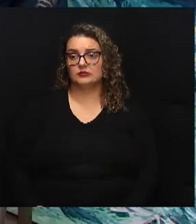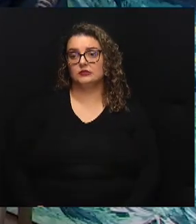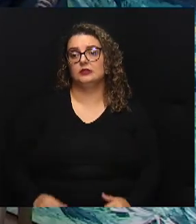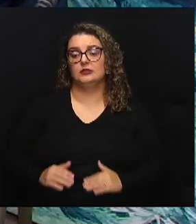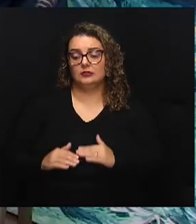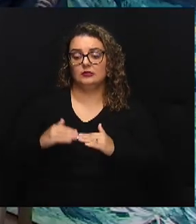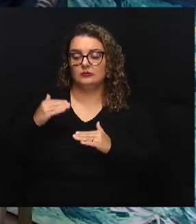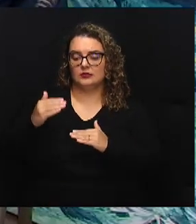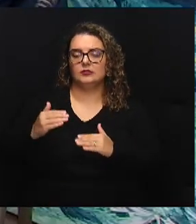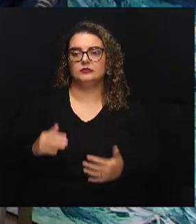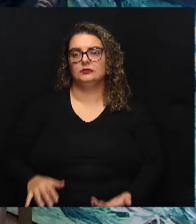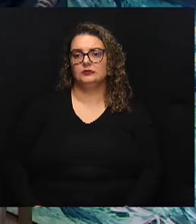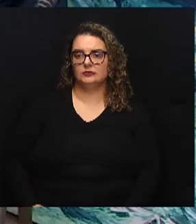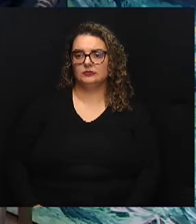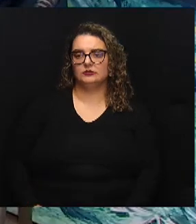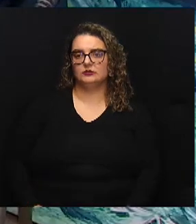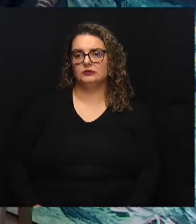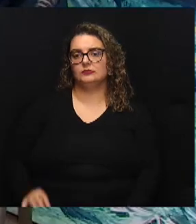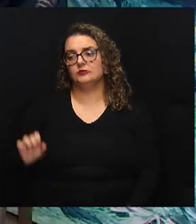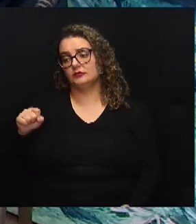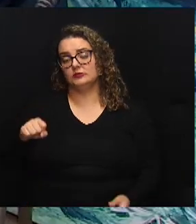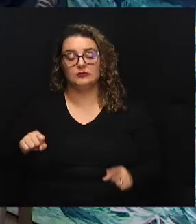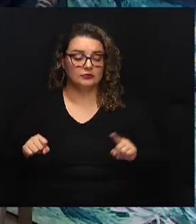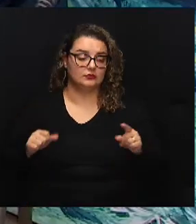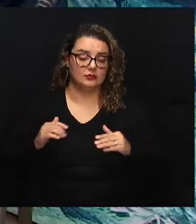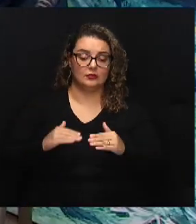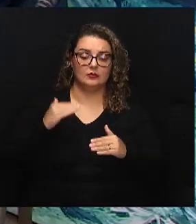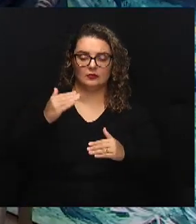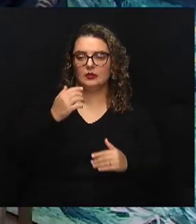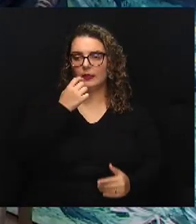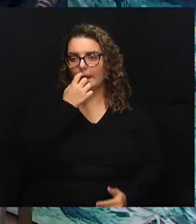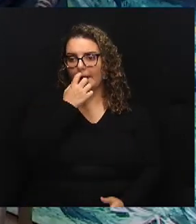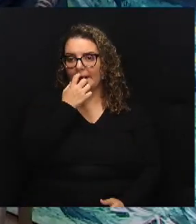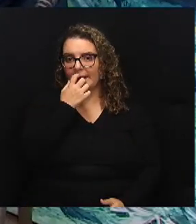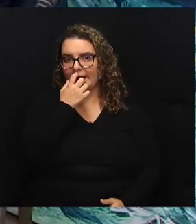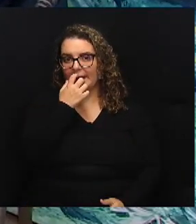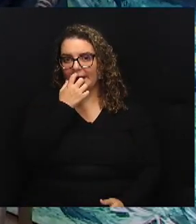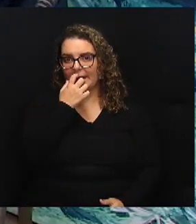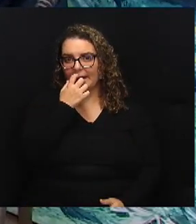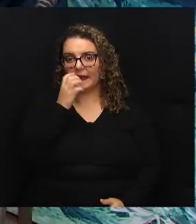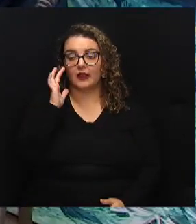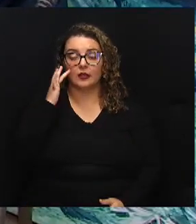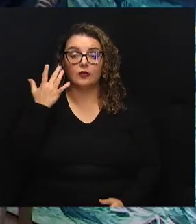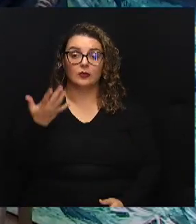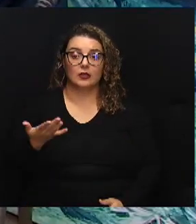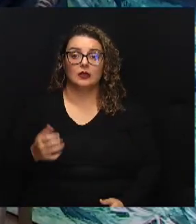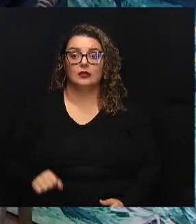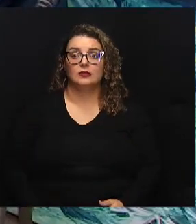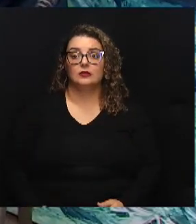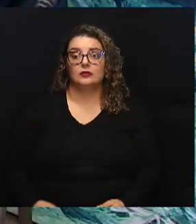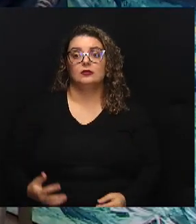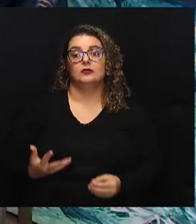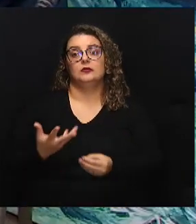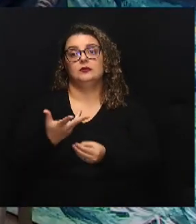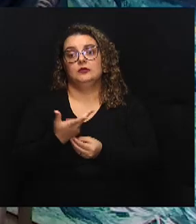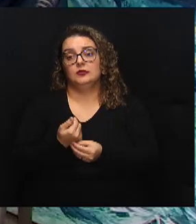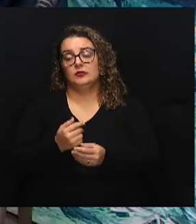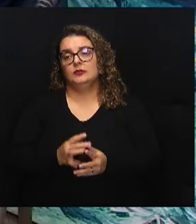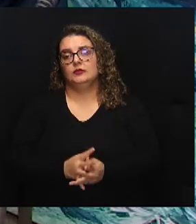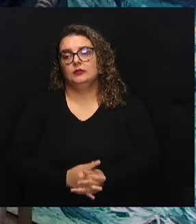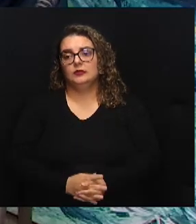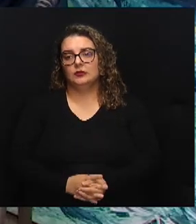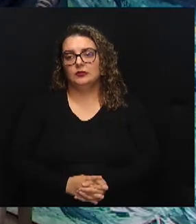ultrapassa o sim e o não. Eu acho que a arte